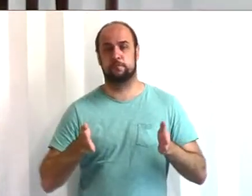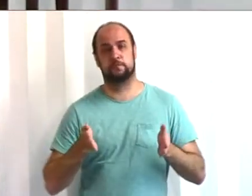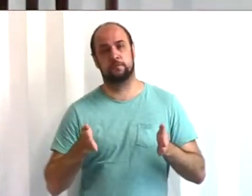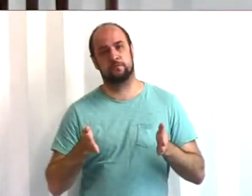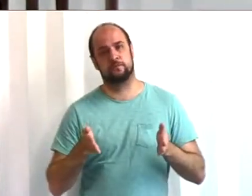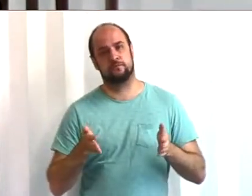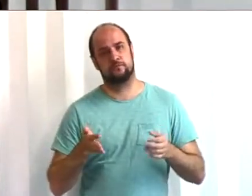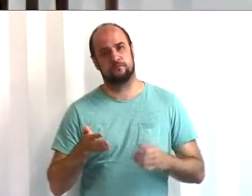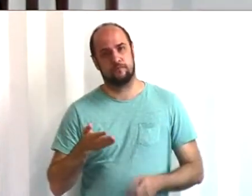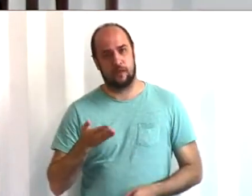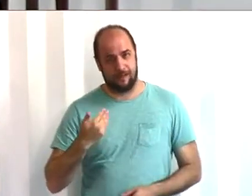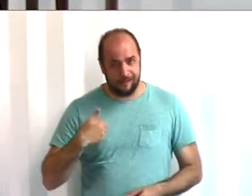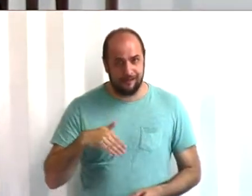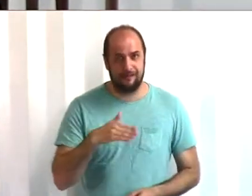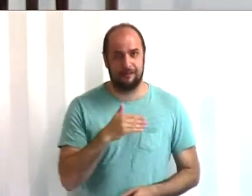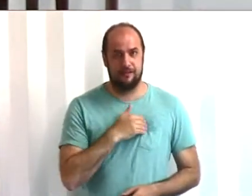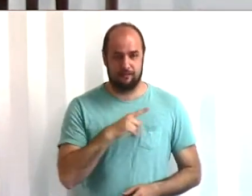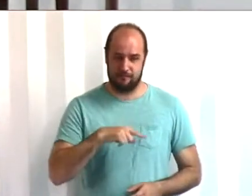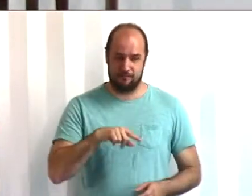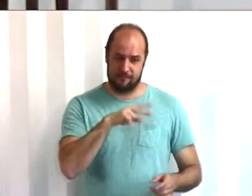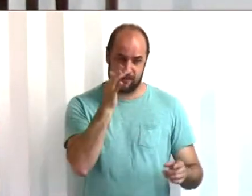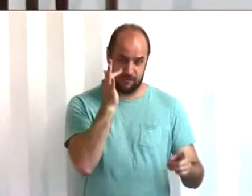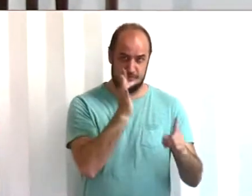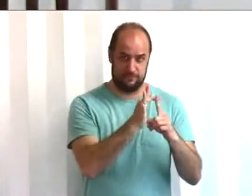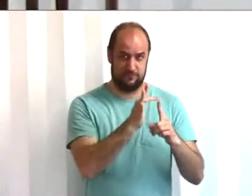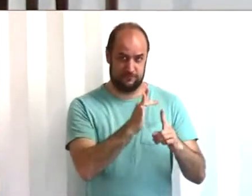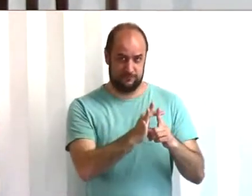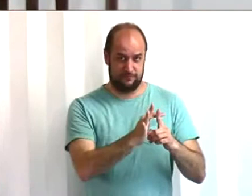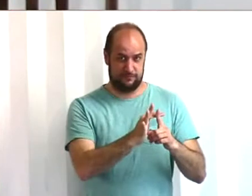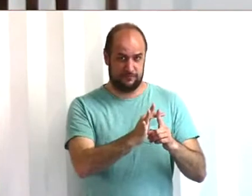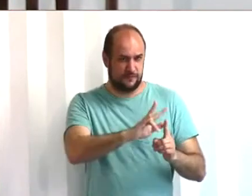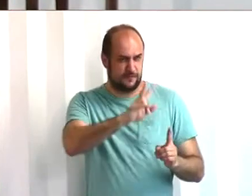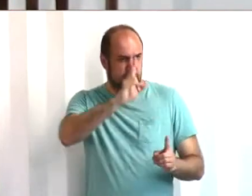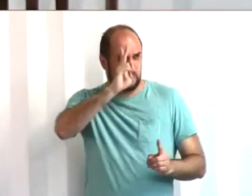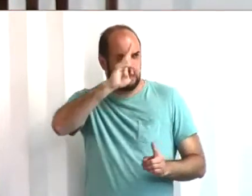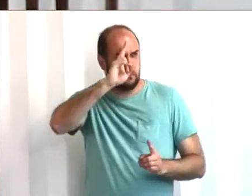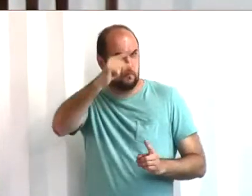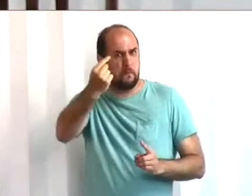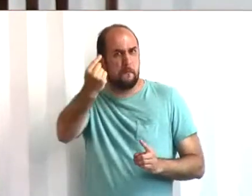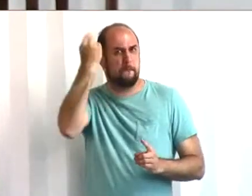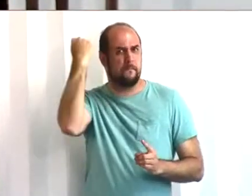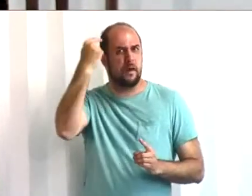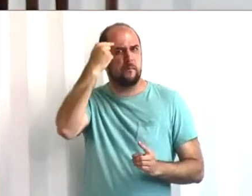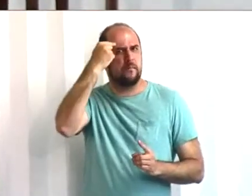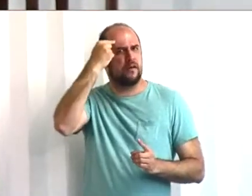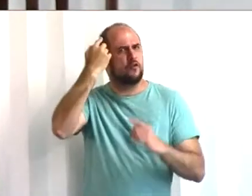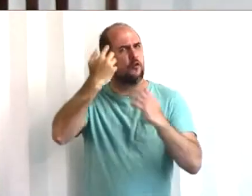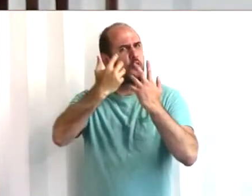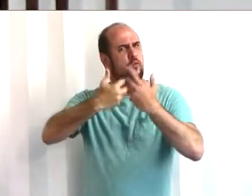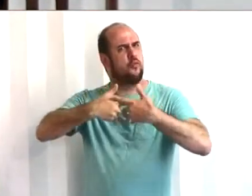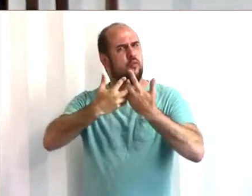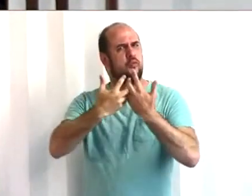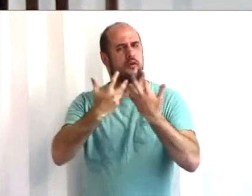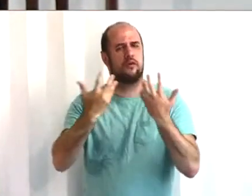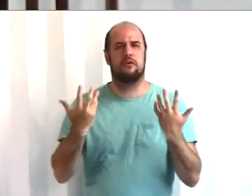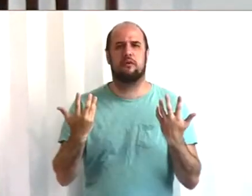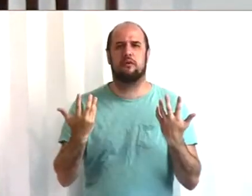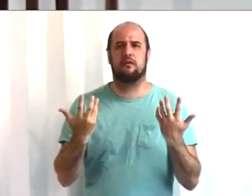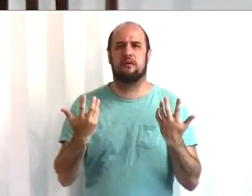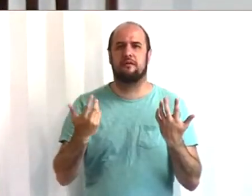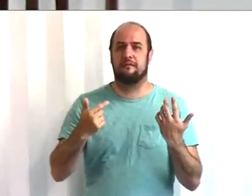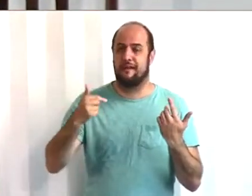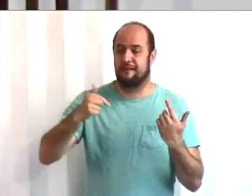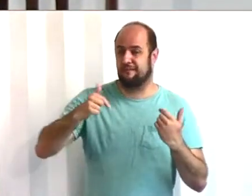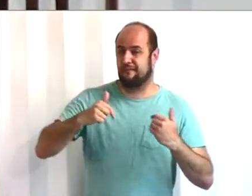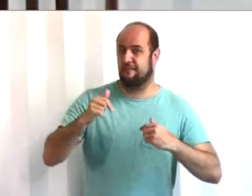Para nós, a passagem de Paulo a Timóteo nos leva de volta a reflexões que o mundo já não faz, e talvez